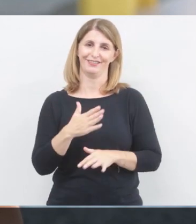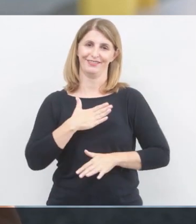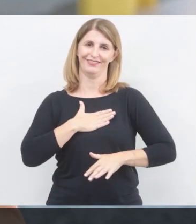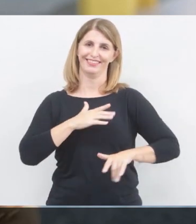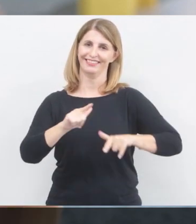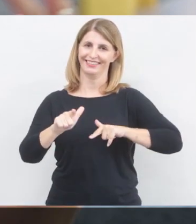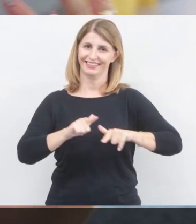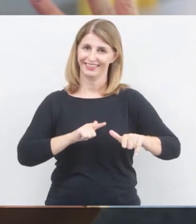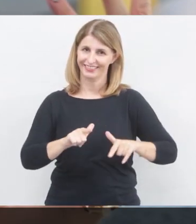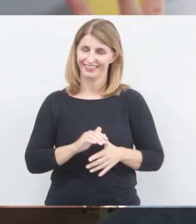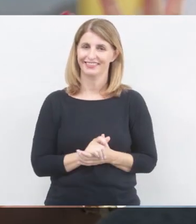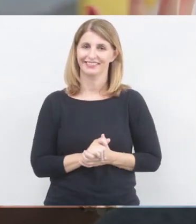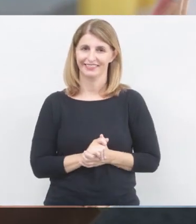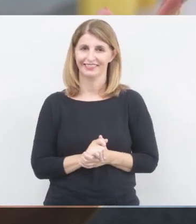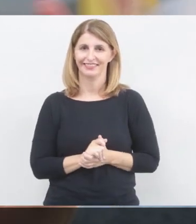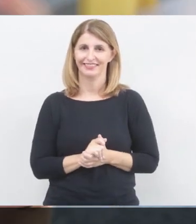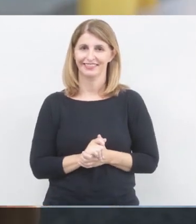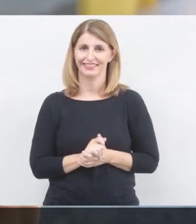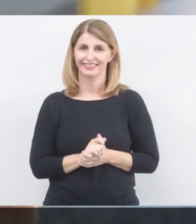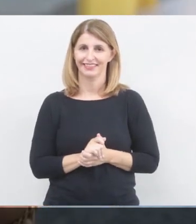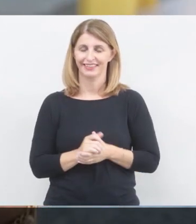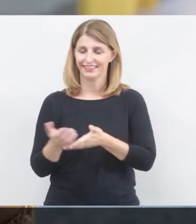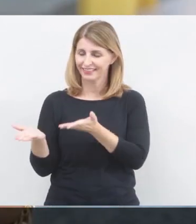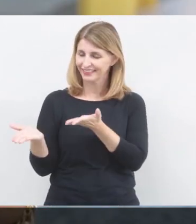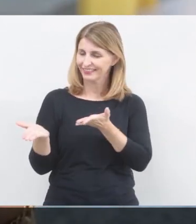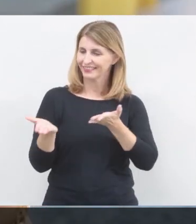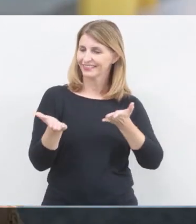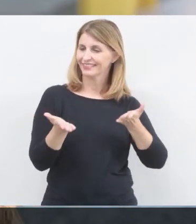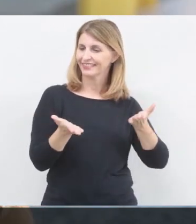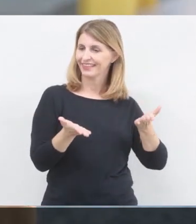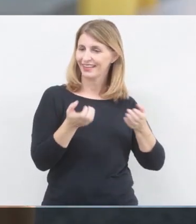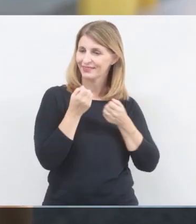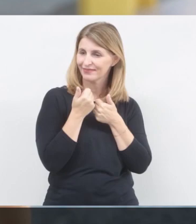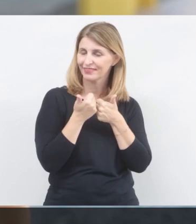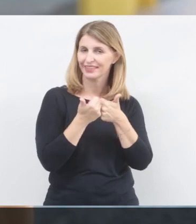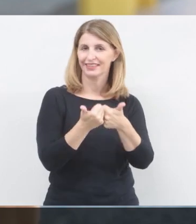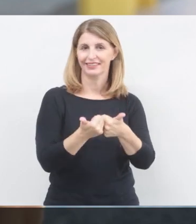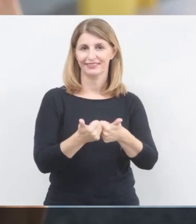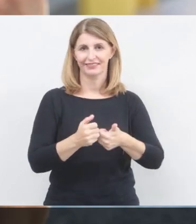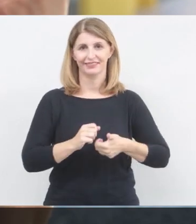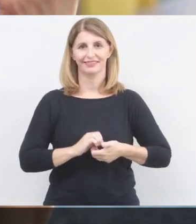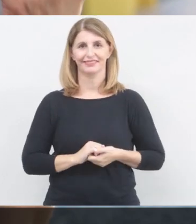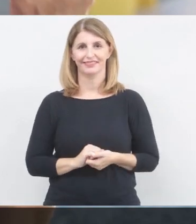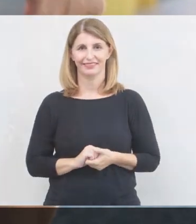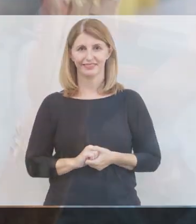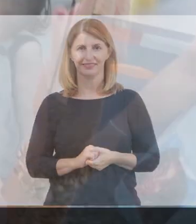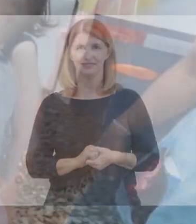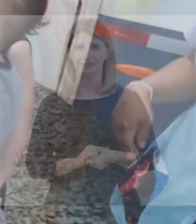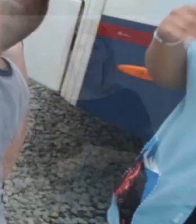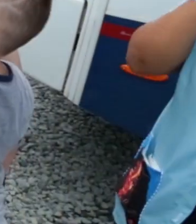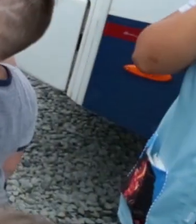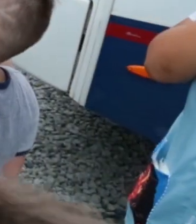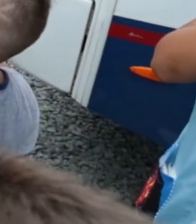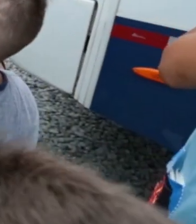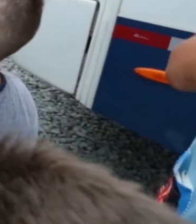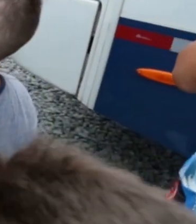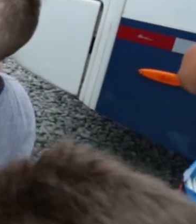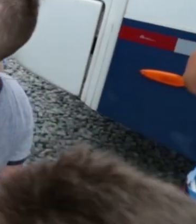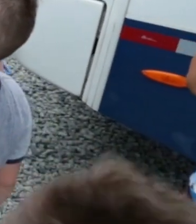tu tá feliz com aquilo que tu tá fazendo, recepcionar bem a todos.